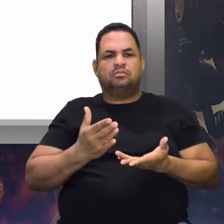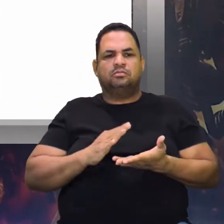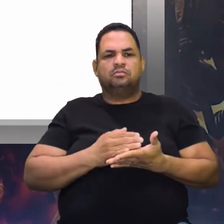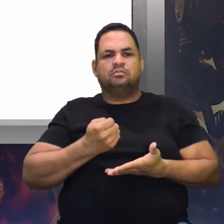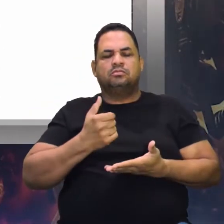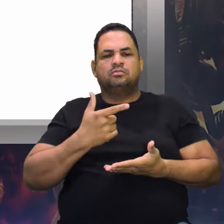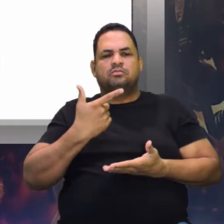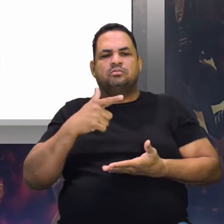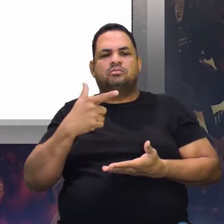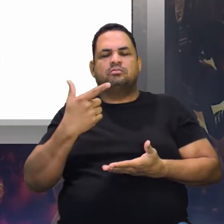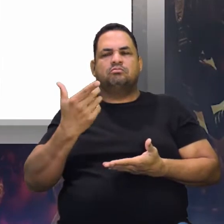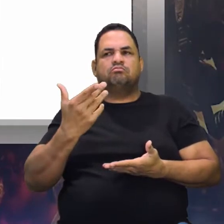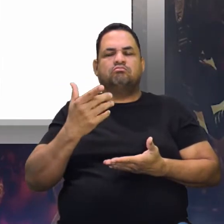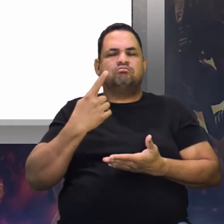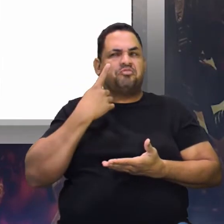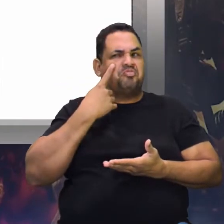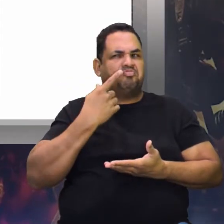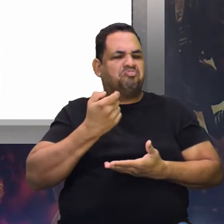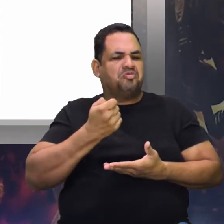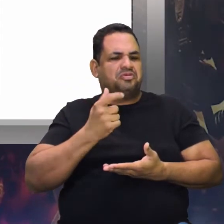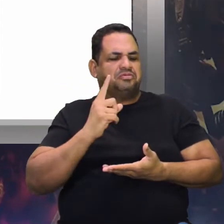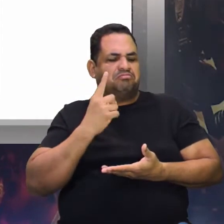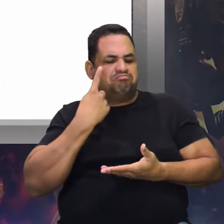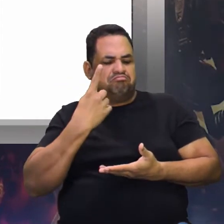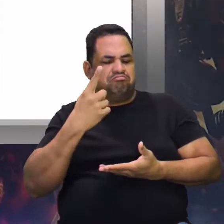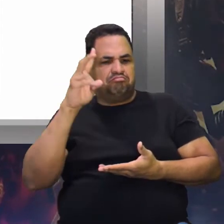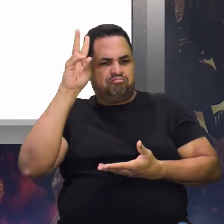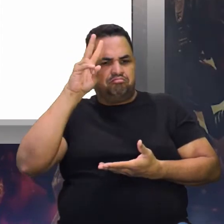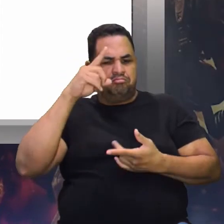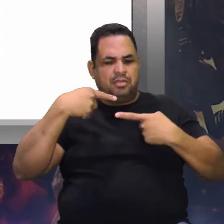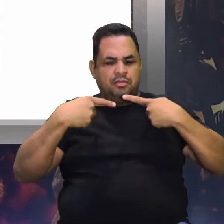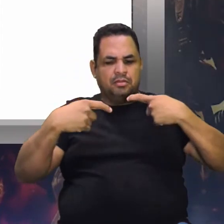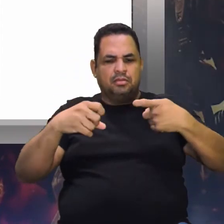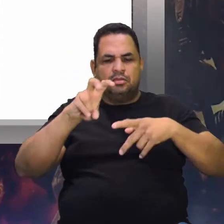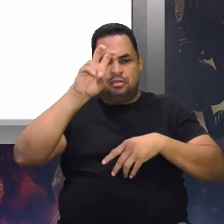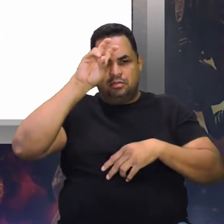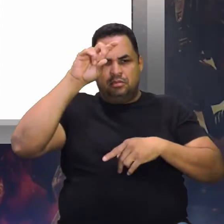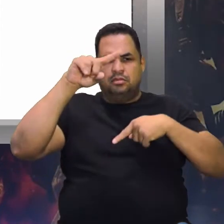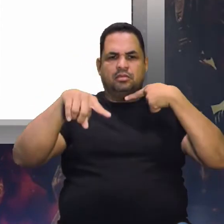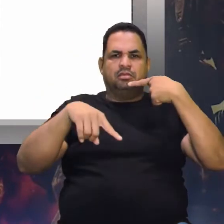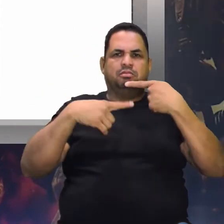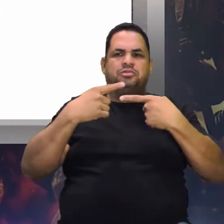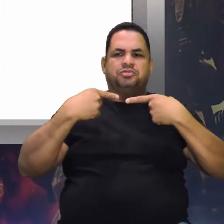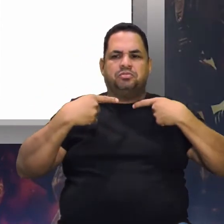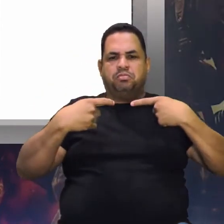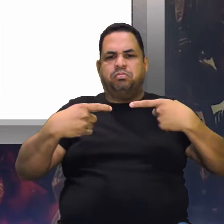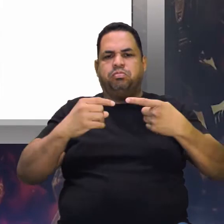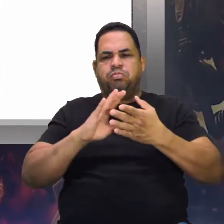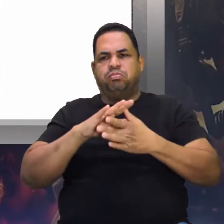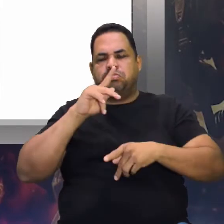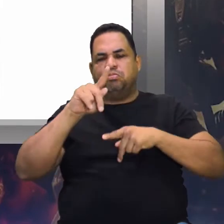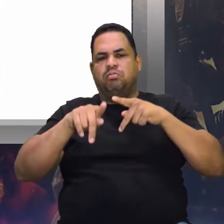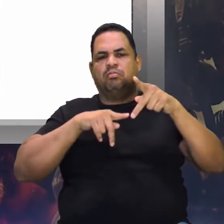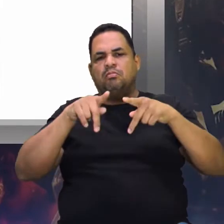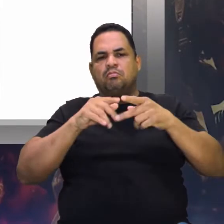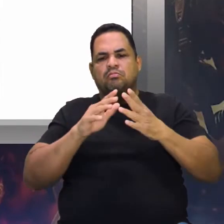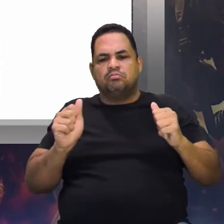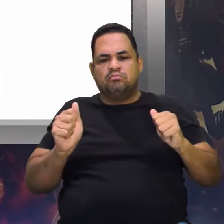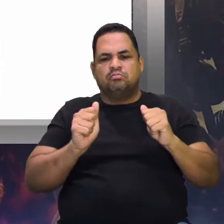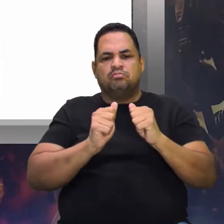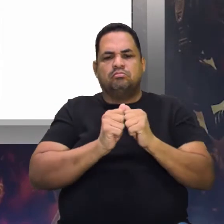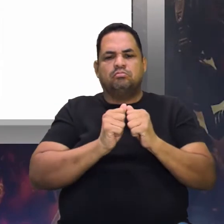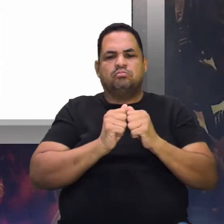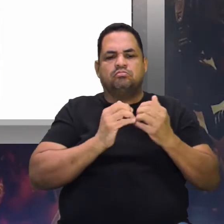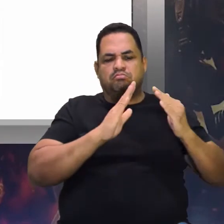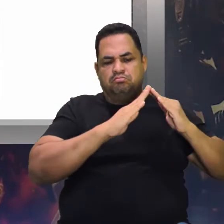tinham, quase você não vê a história de guerra egípcia. Teve alguns conflitos com alguns povos próximos, seus